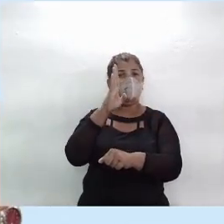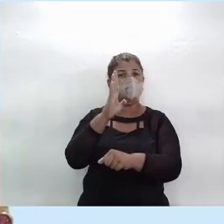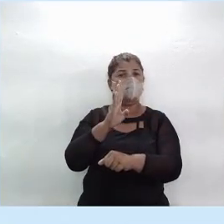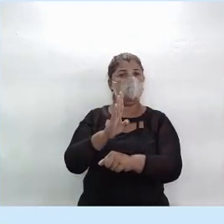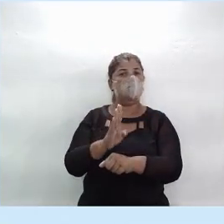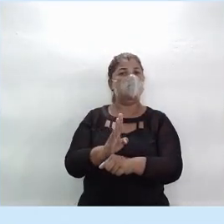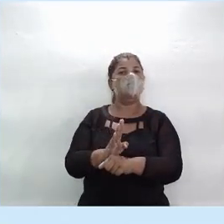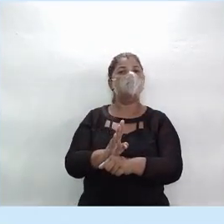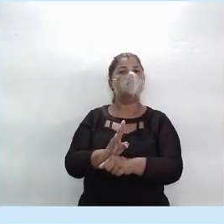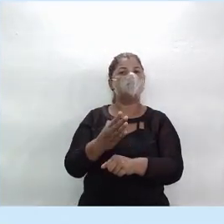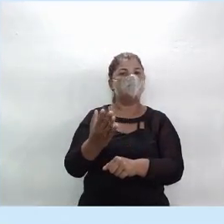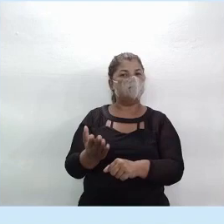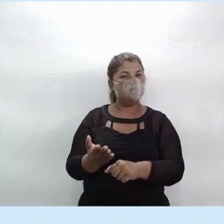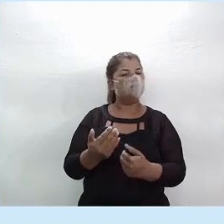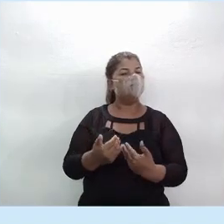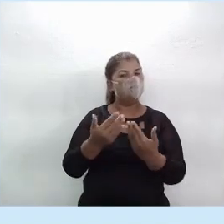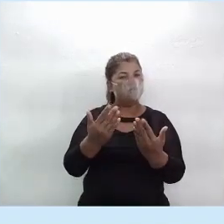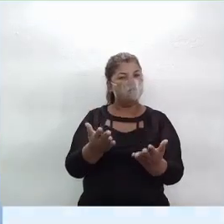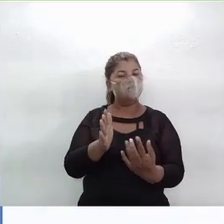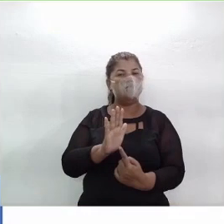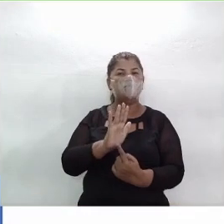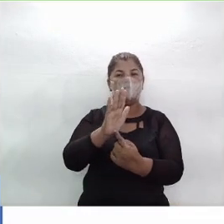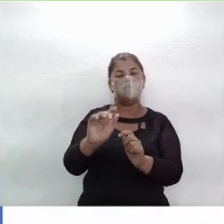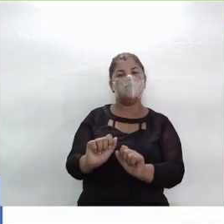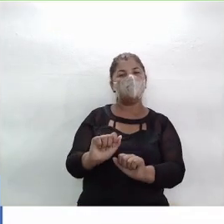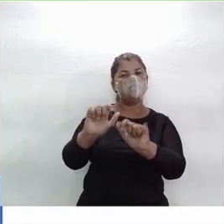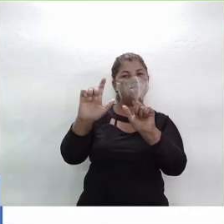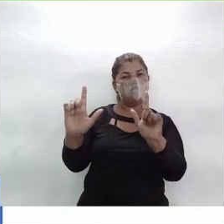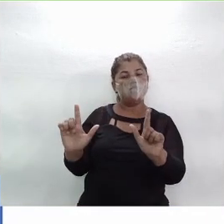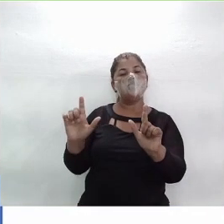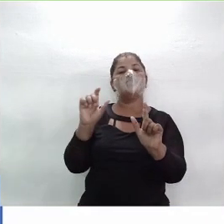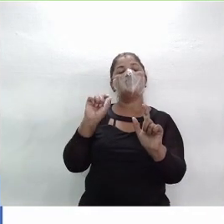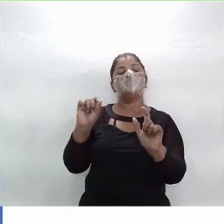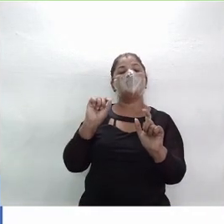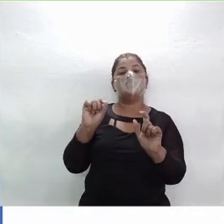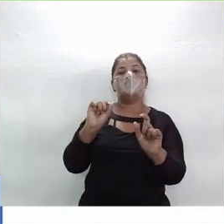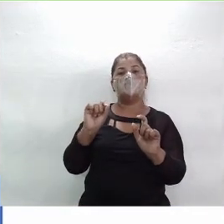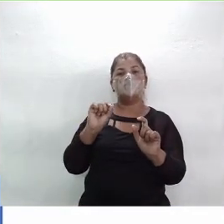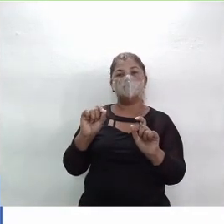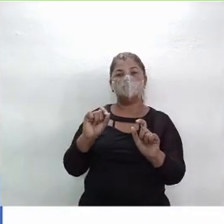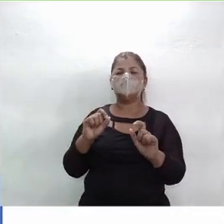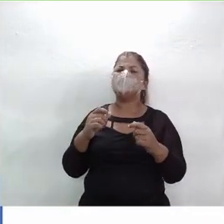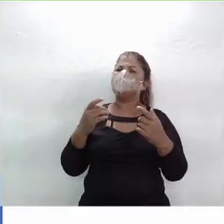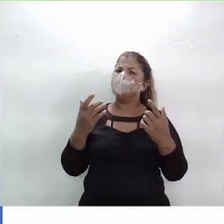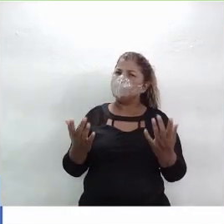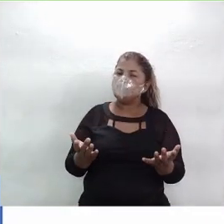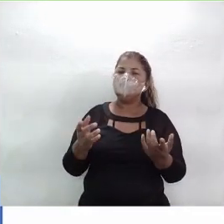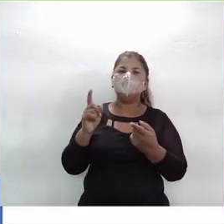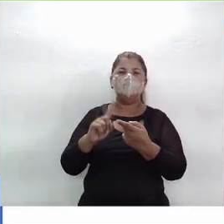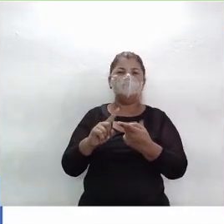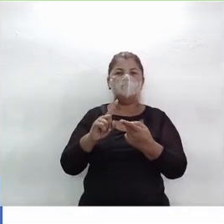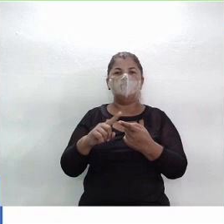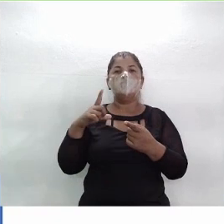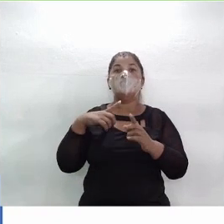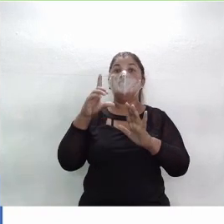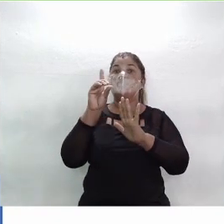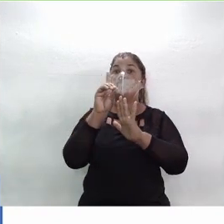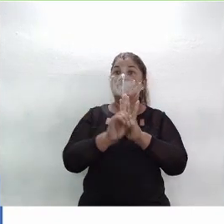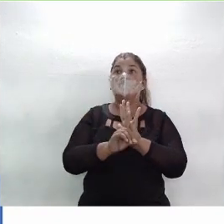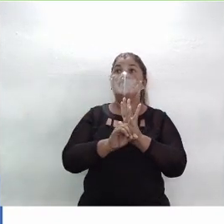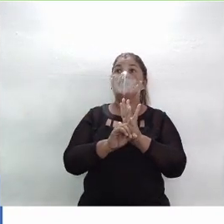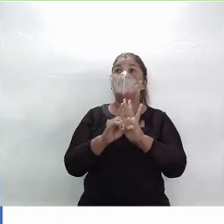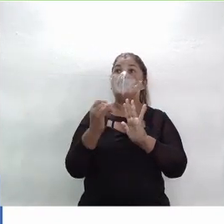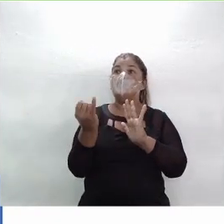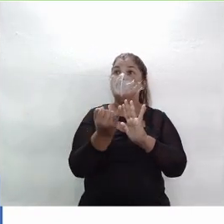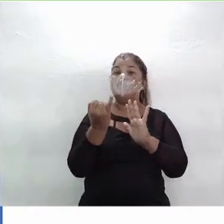Vamos adiante. Na tela, nós temos ainda a seguinte questão. E também são direitos